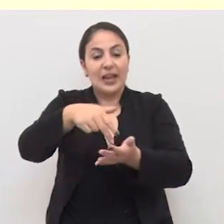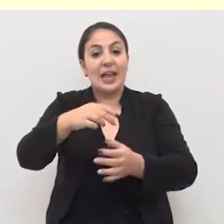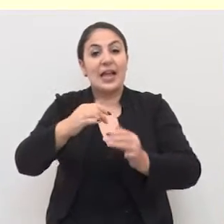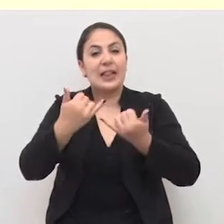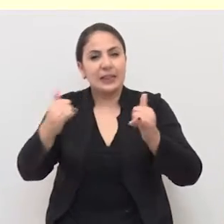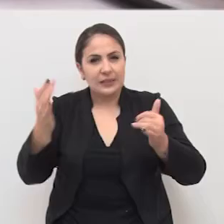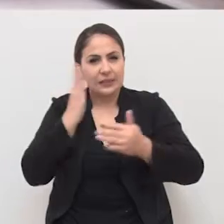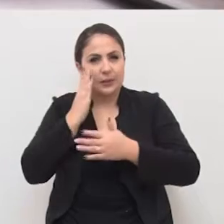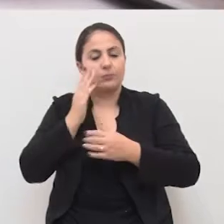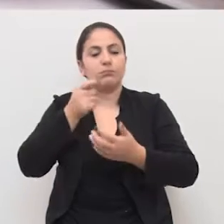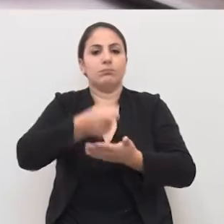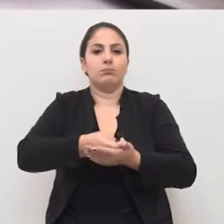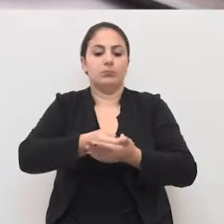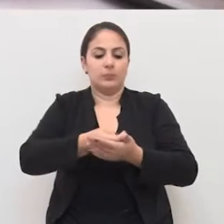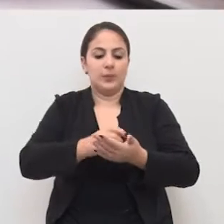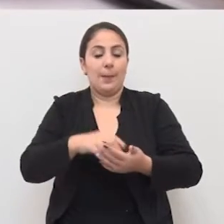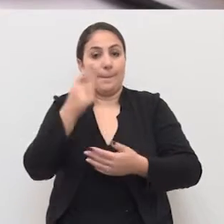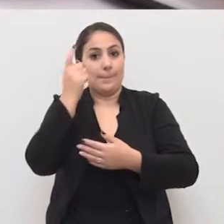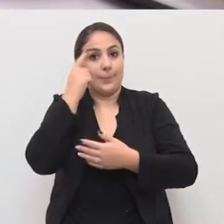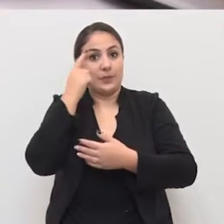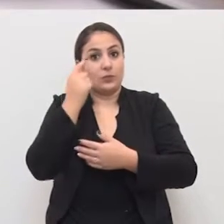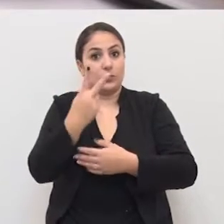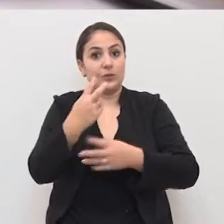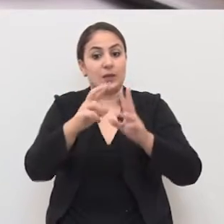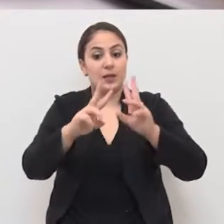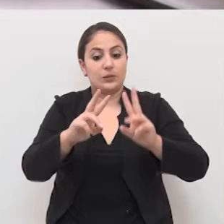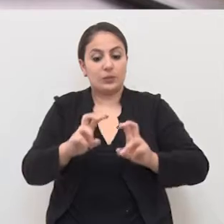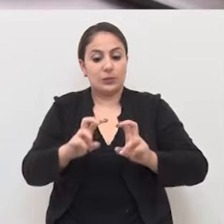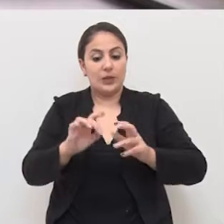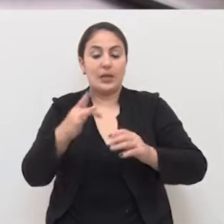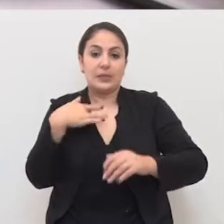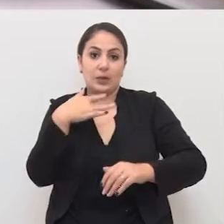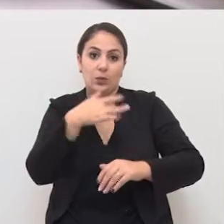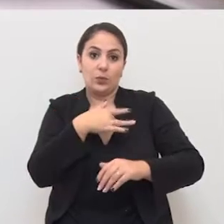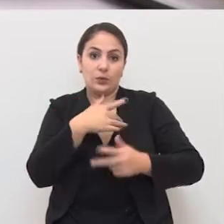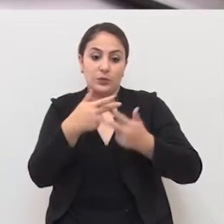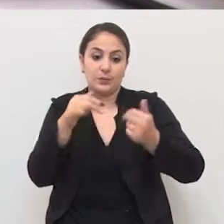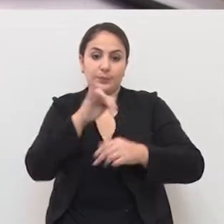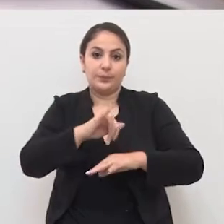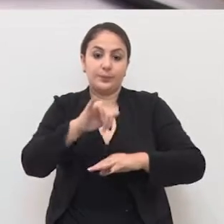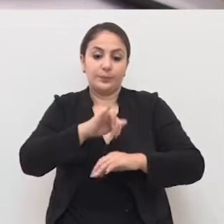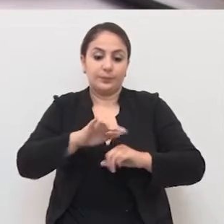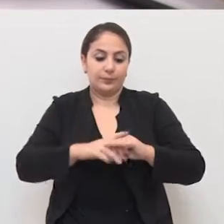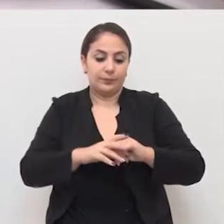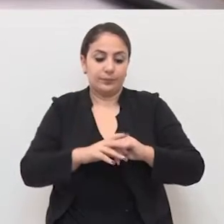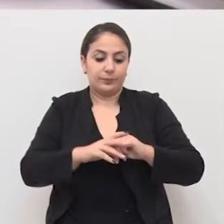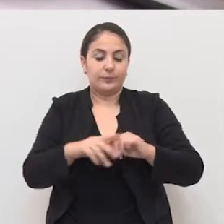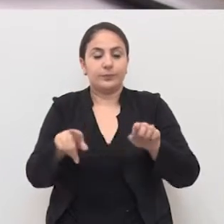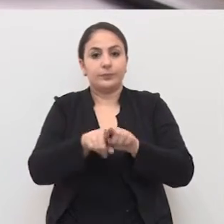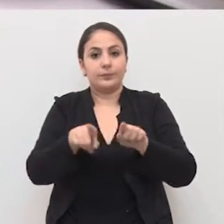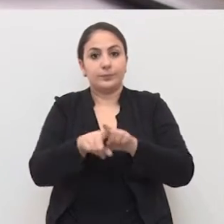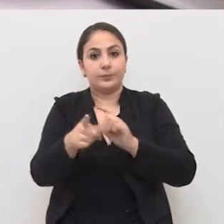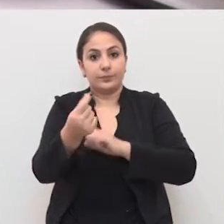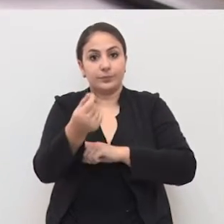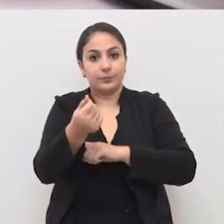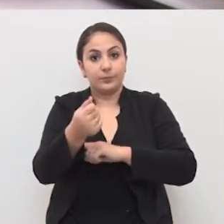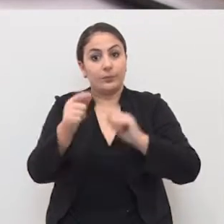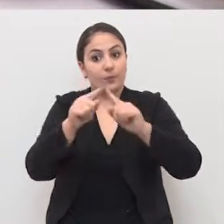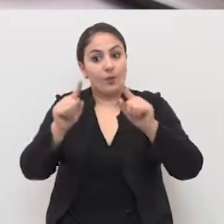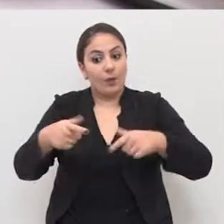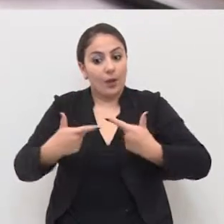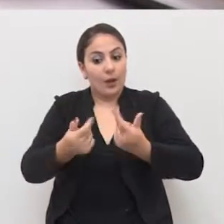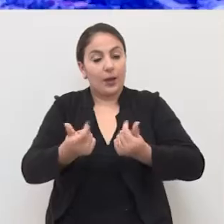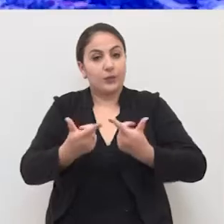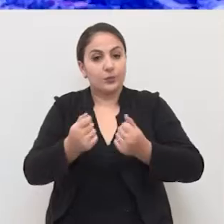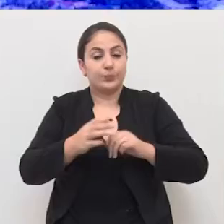na cidade. Pensando nos dois assuntos, a saúde, que é a coisa mais importante, né? E o dinheiro público que está